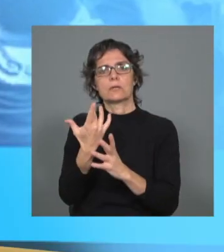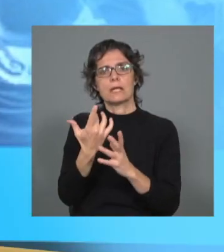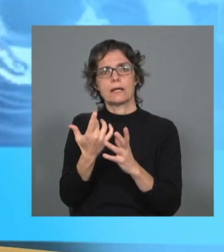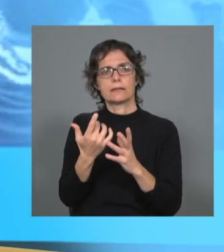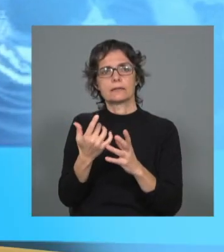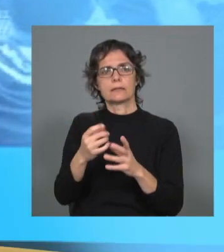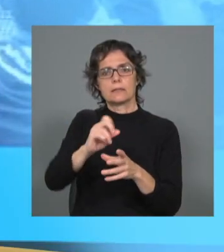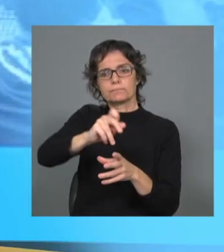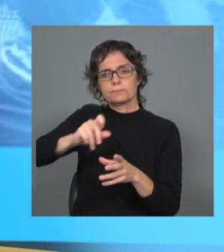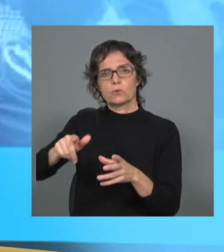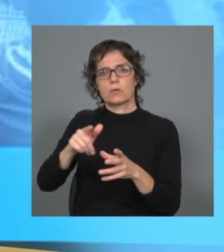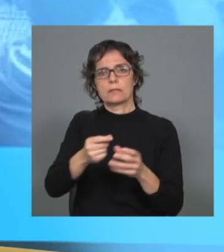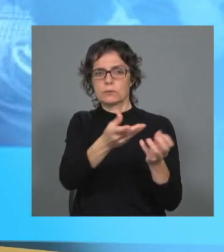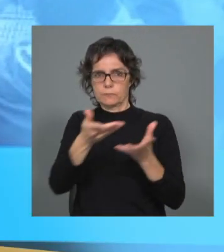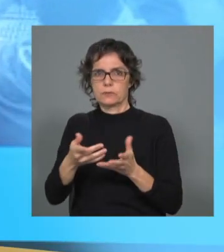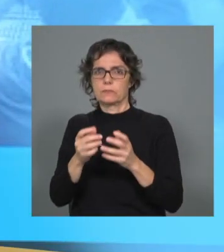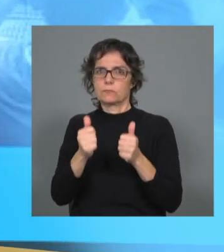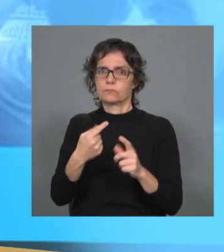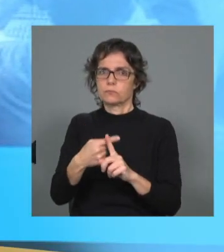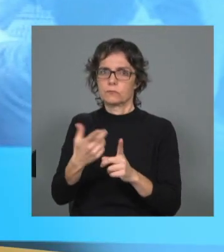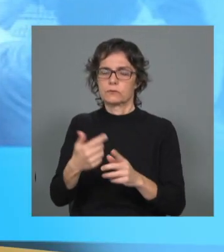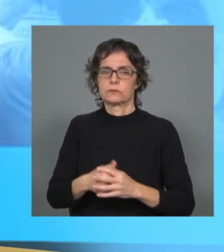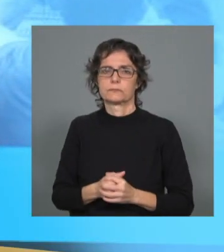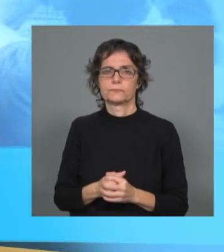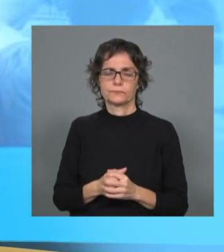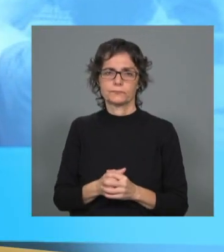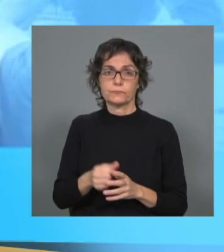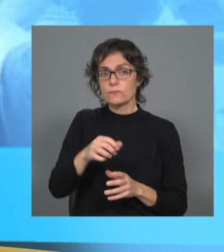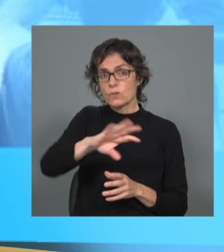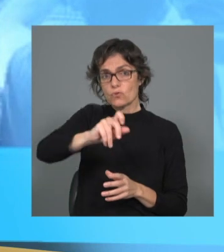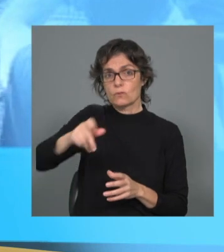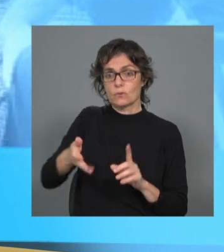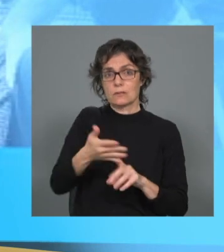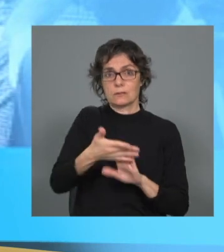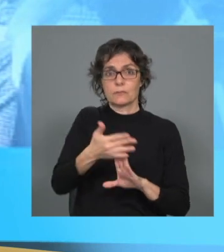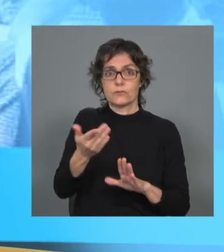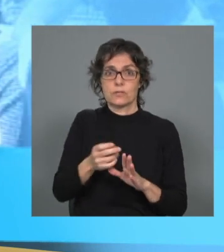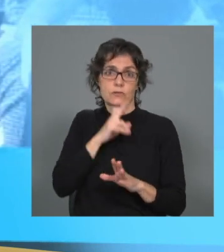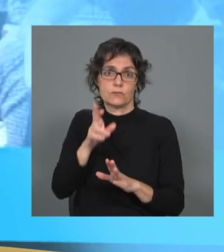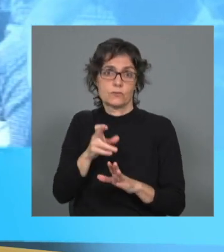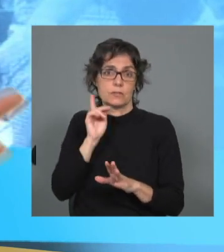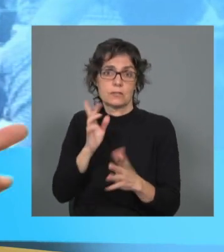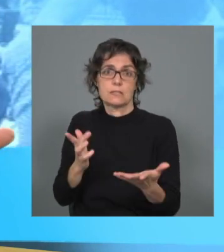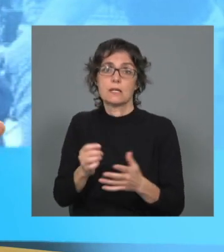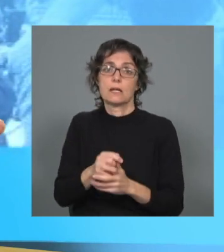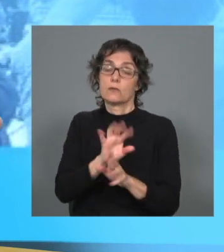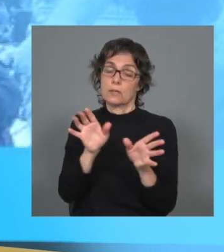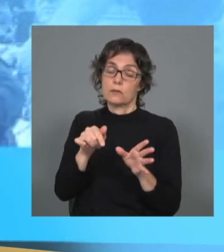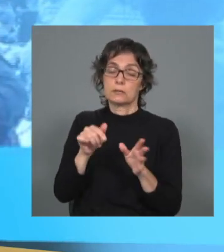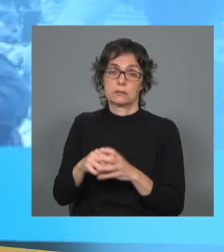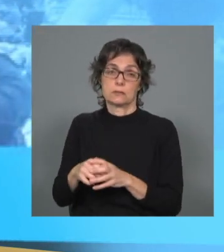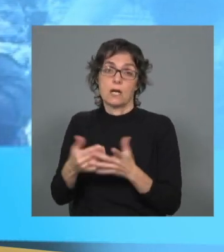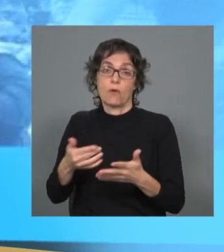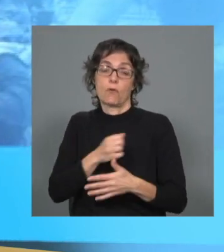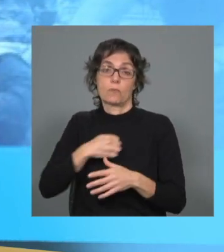respostas de emergência, não é? E pode estar aí, então depois também uma resposta a dar, seja na Polónia, seja aqui à nossa porta, não